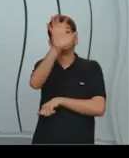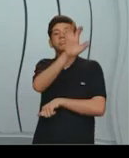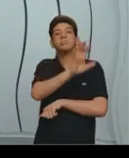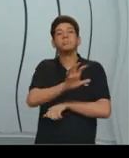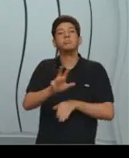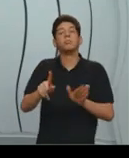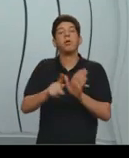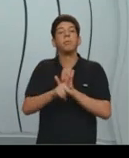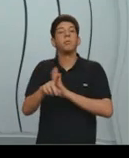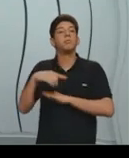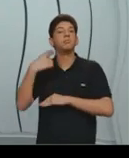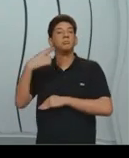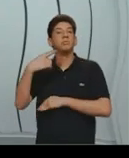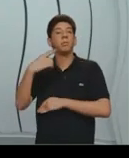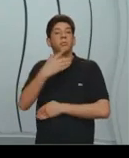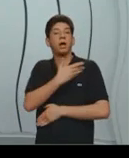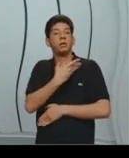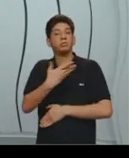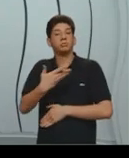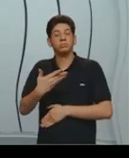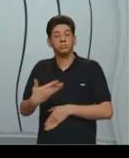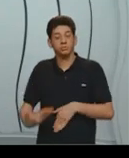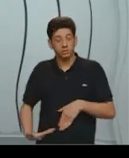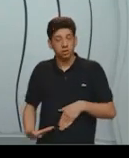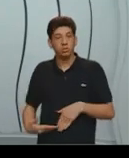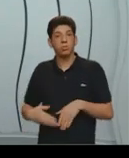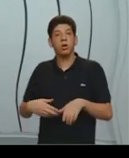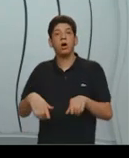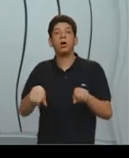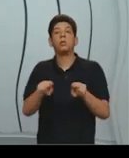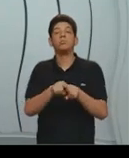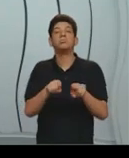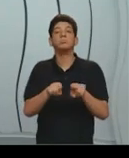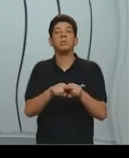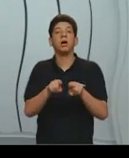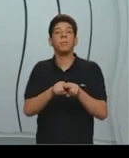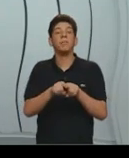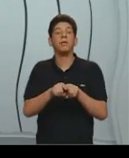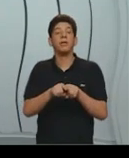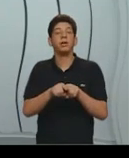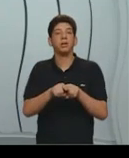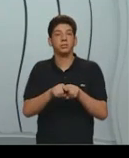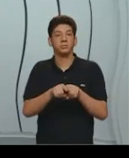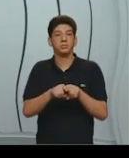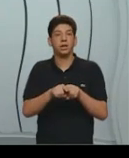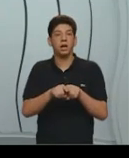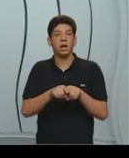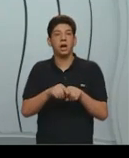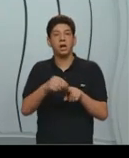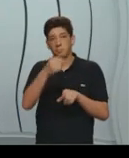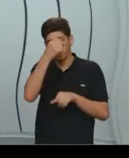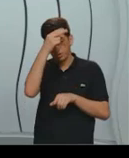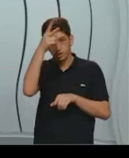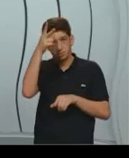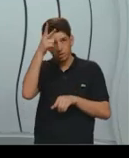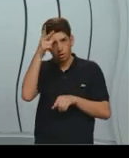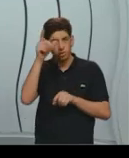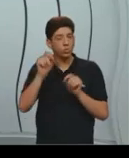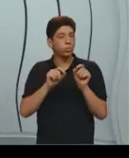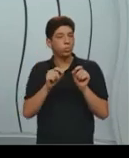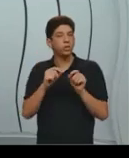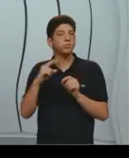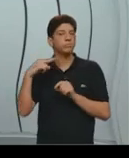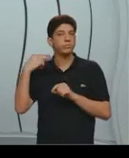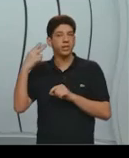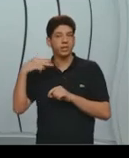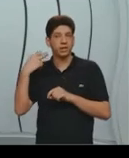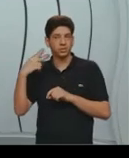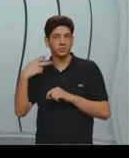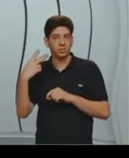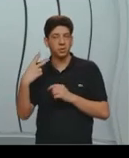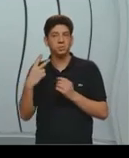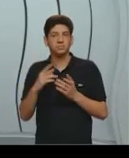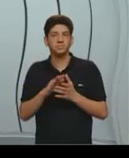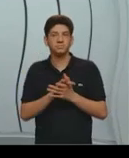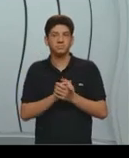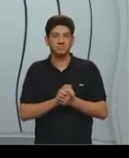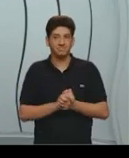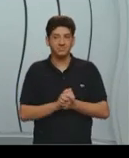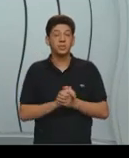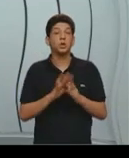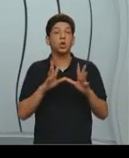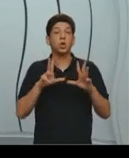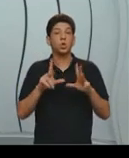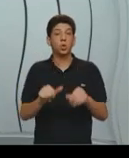deputados estaduais, e as leis municipais, que é feita pelos vereadores, né, que são todos eleitos pelo povo, né. Aí você tem